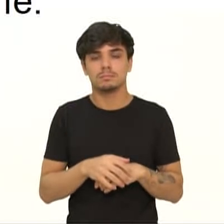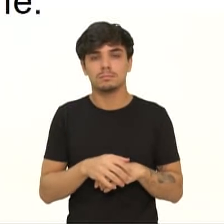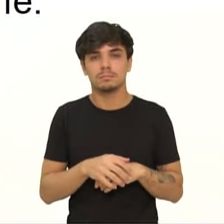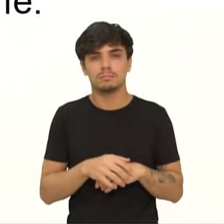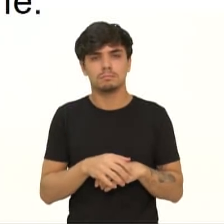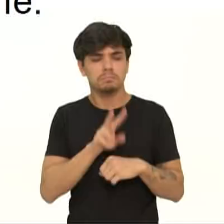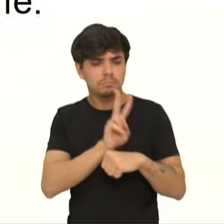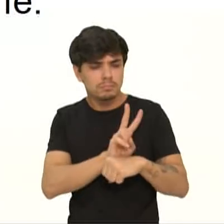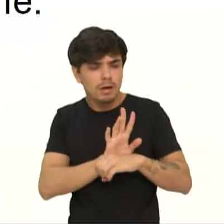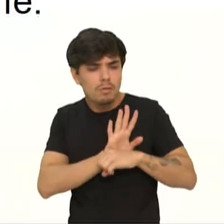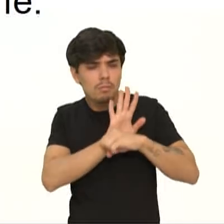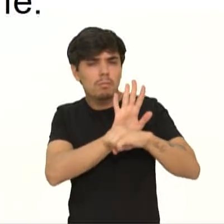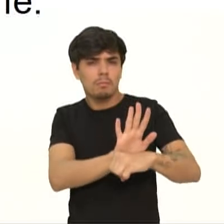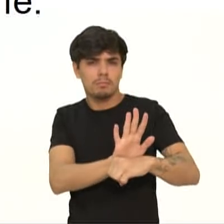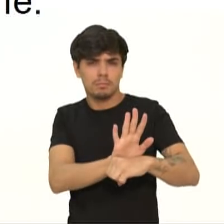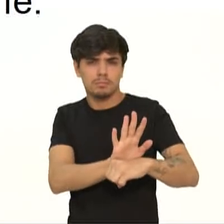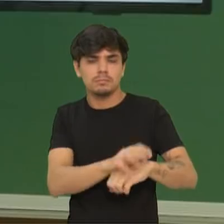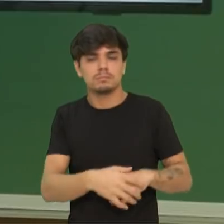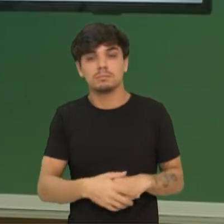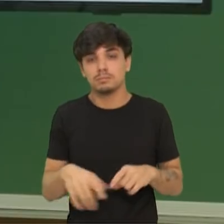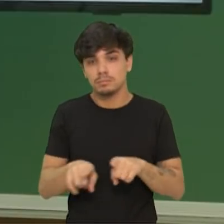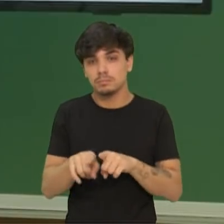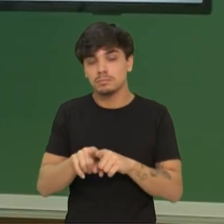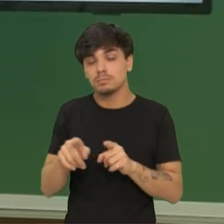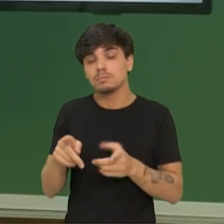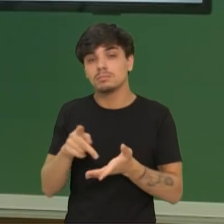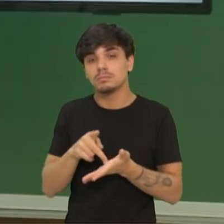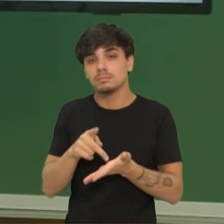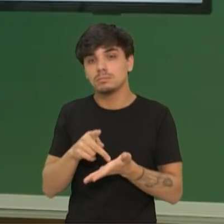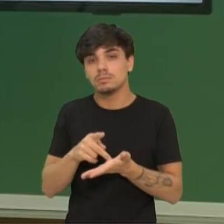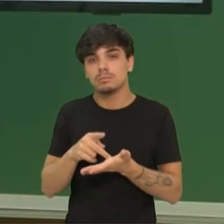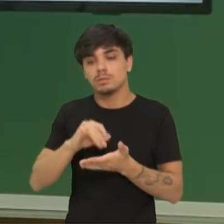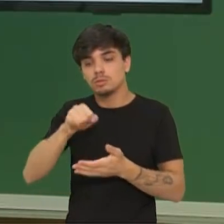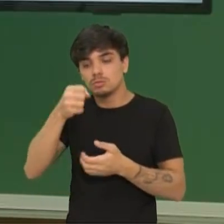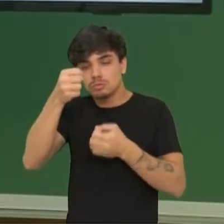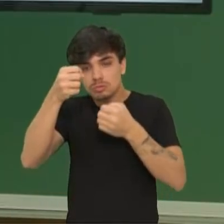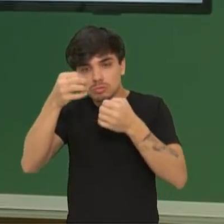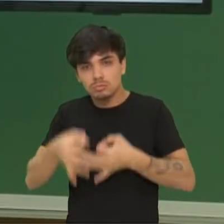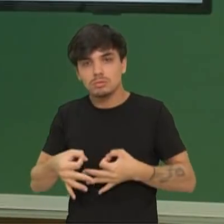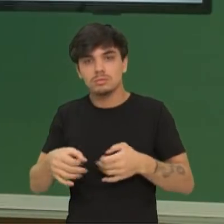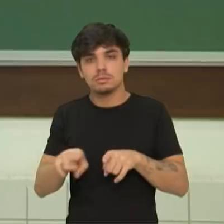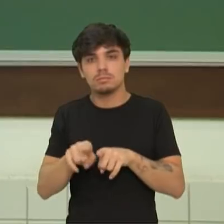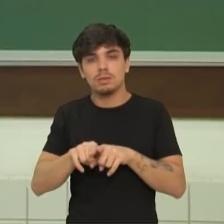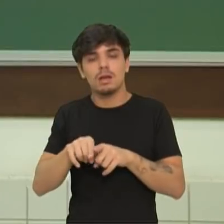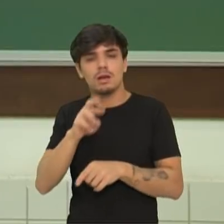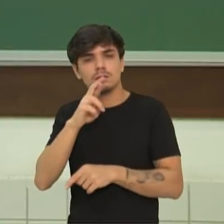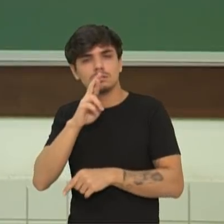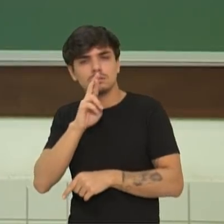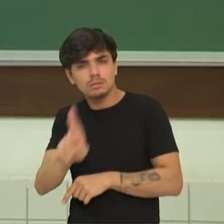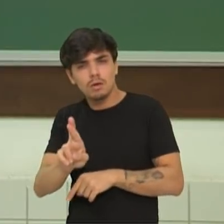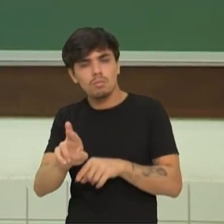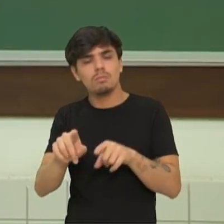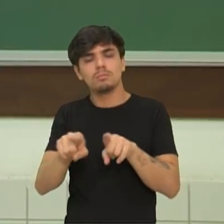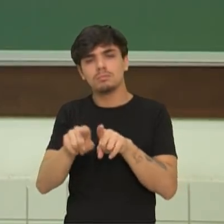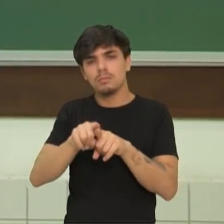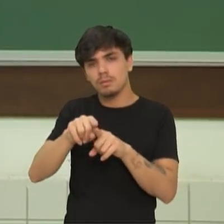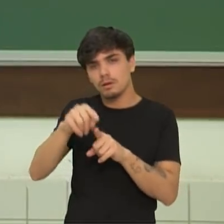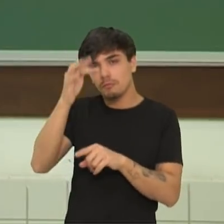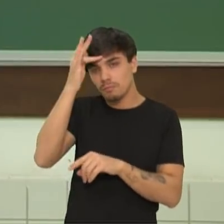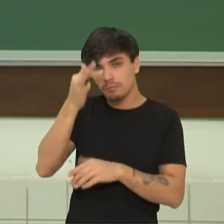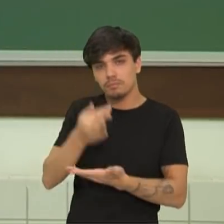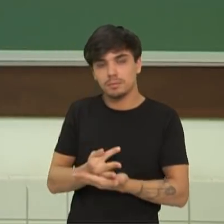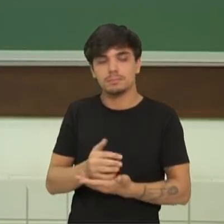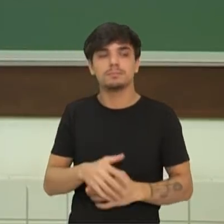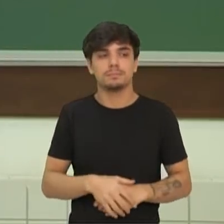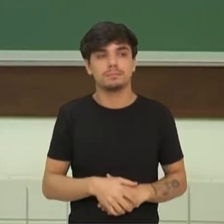legitimar esse poder e justificá-los pela razão e pela fé. Como será que eles fizeram isso? Eles tinham que convencer os